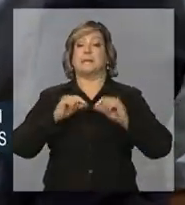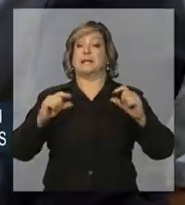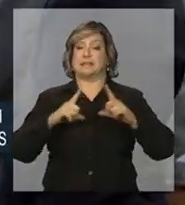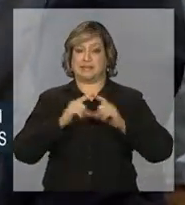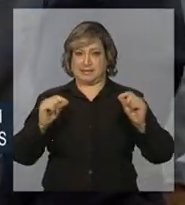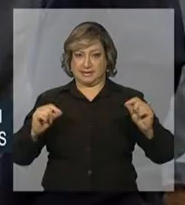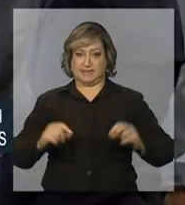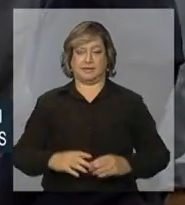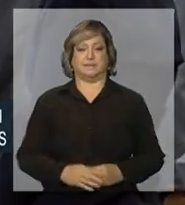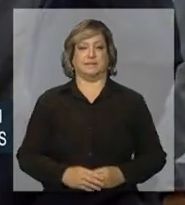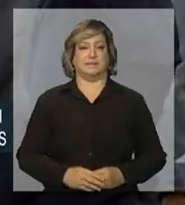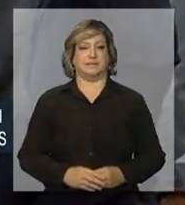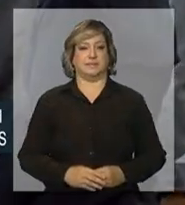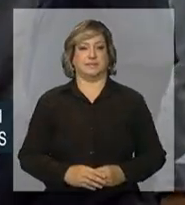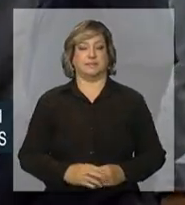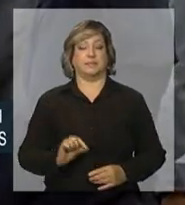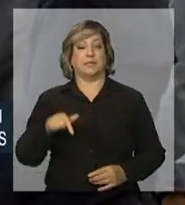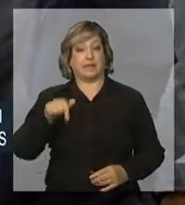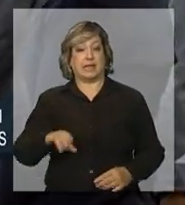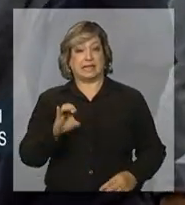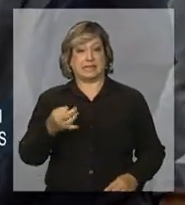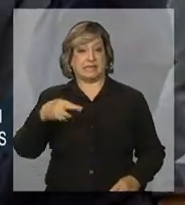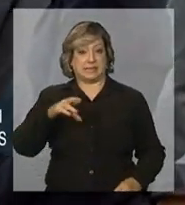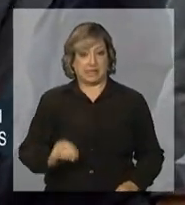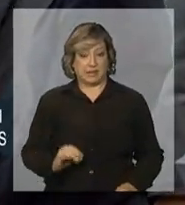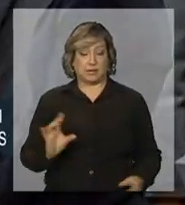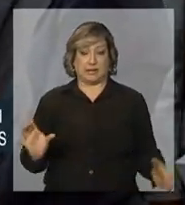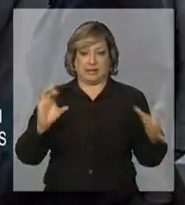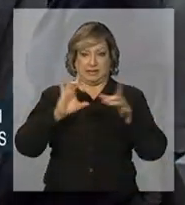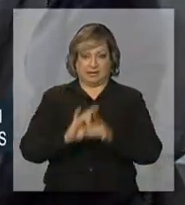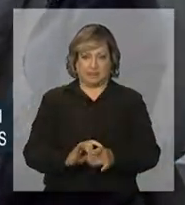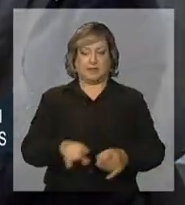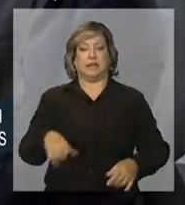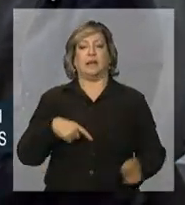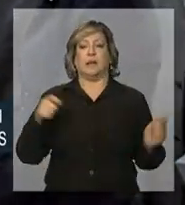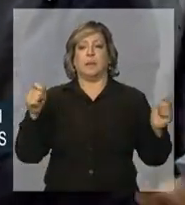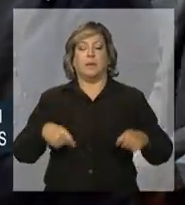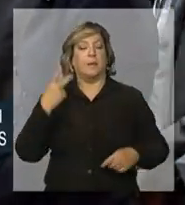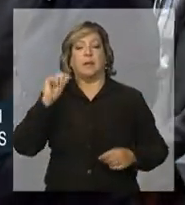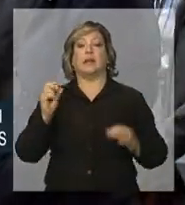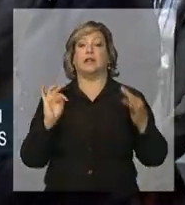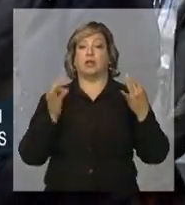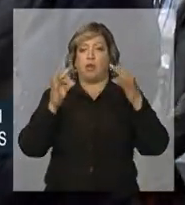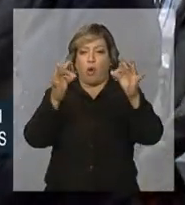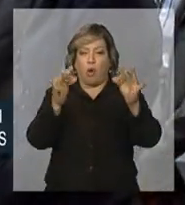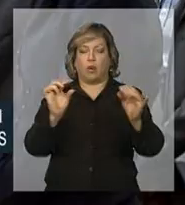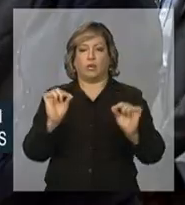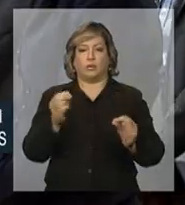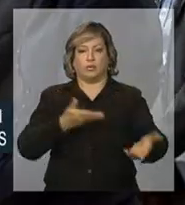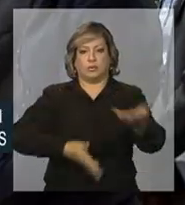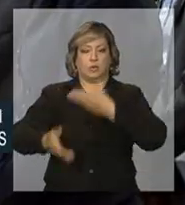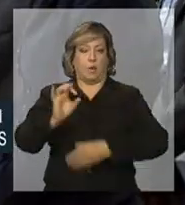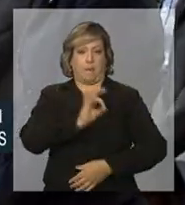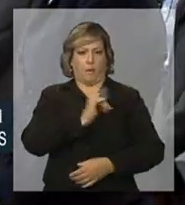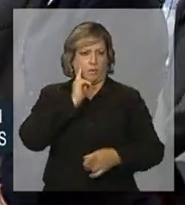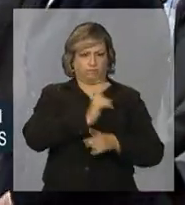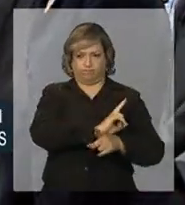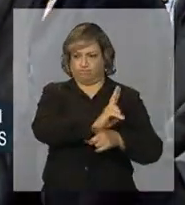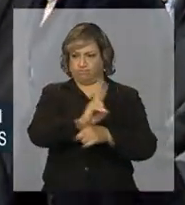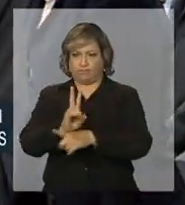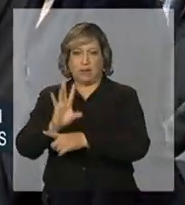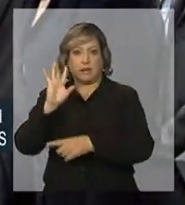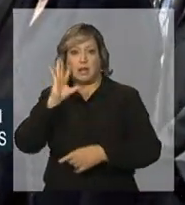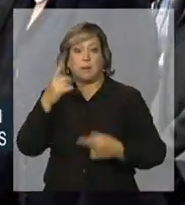Brasília. O Centro Integrado tem o objetivo de dar condições tecnológicas ao policial para as